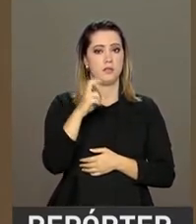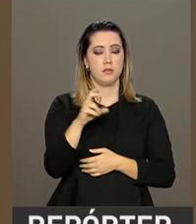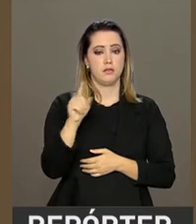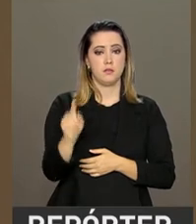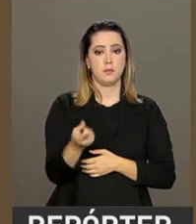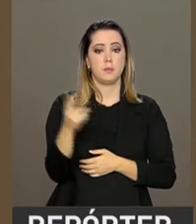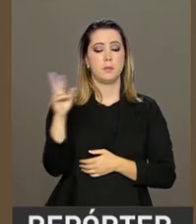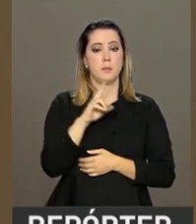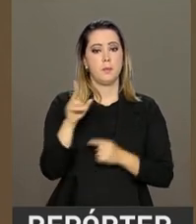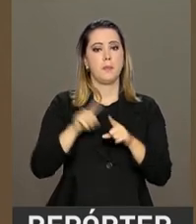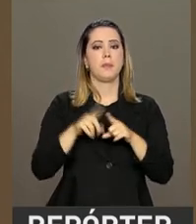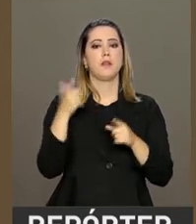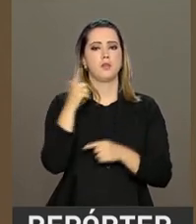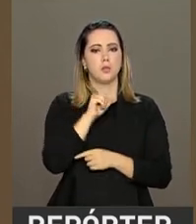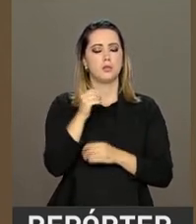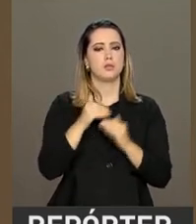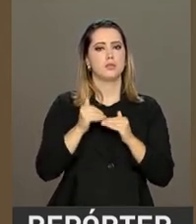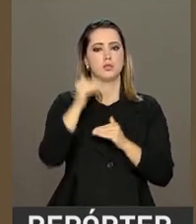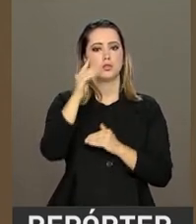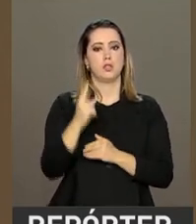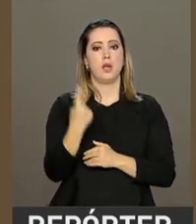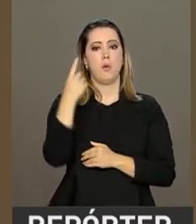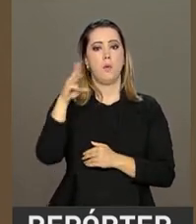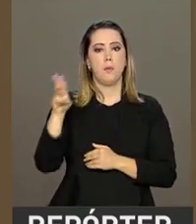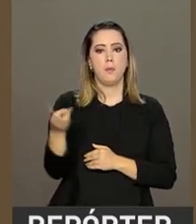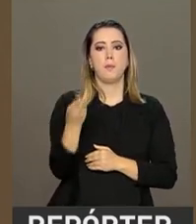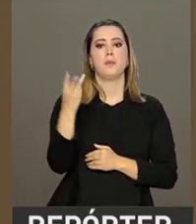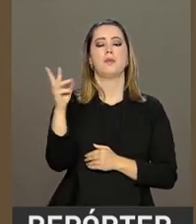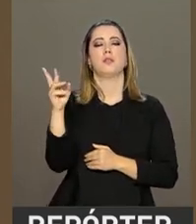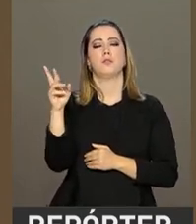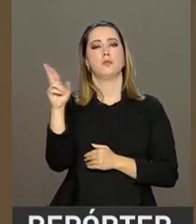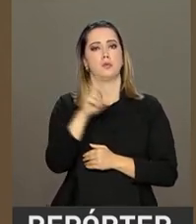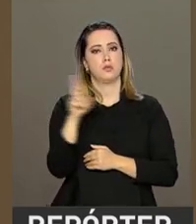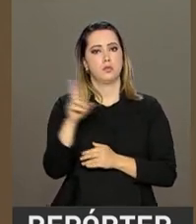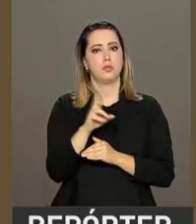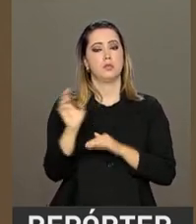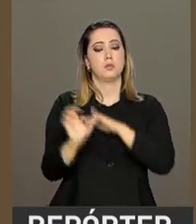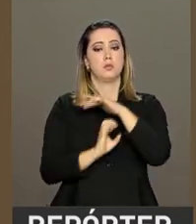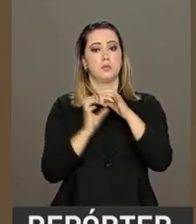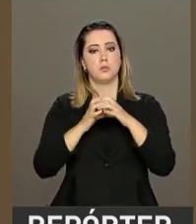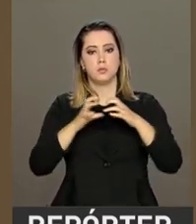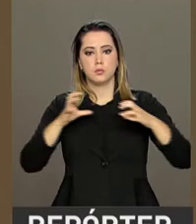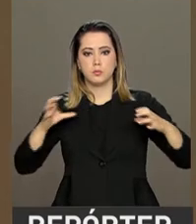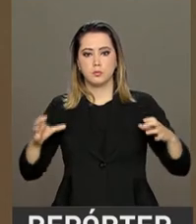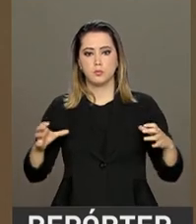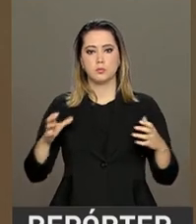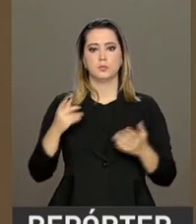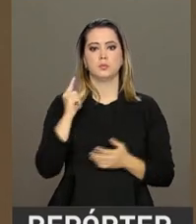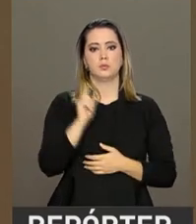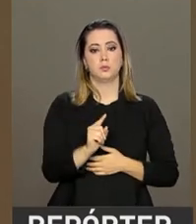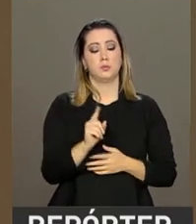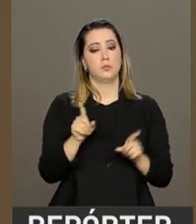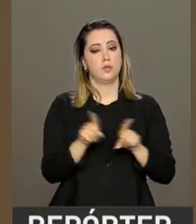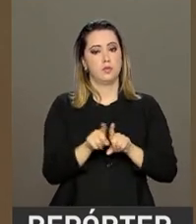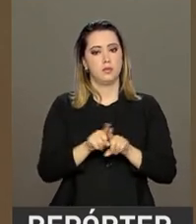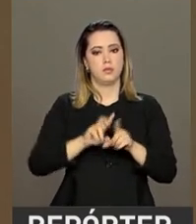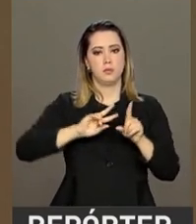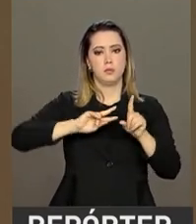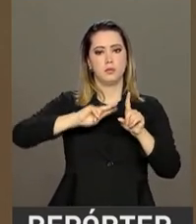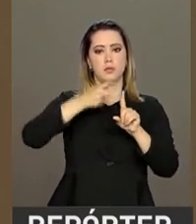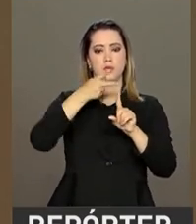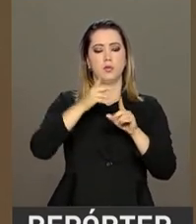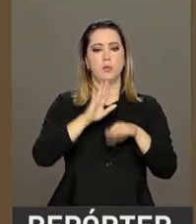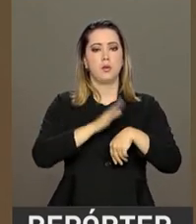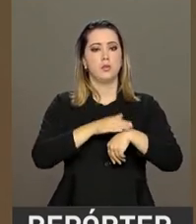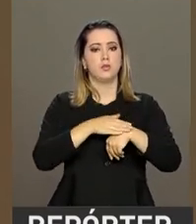reais mas pode chegar a um milhão e duzentos mil reais para empreendimentos de maior porte também vai dobrar o